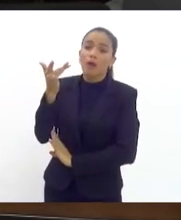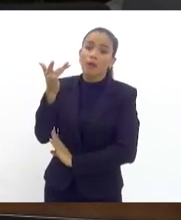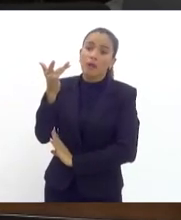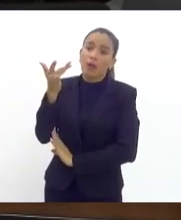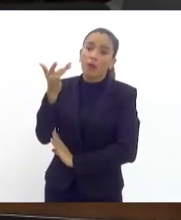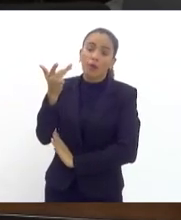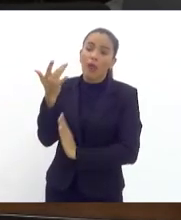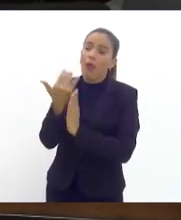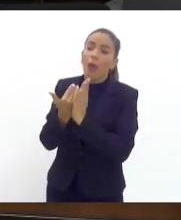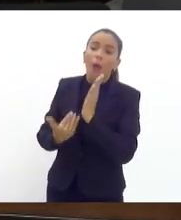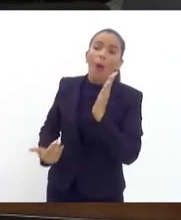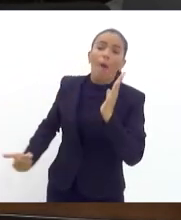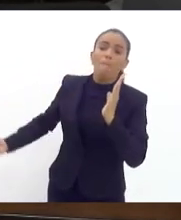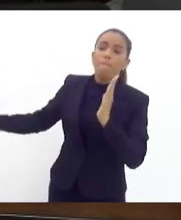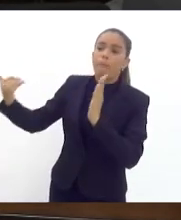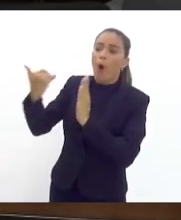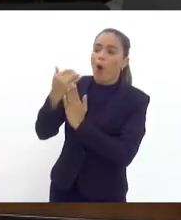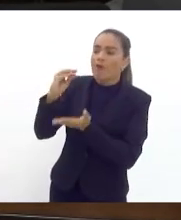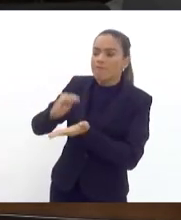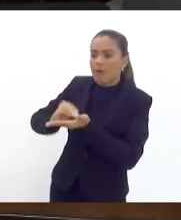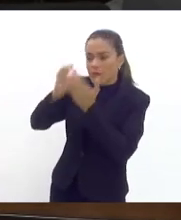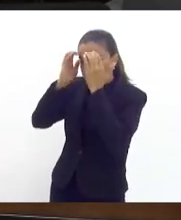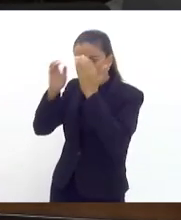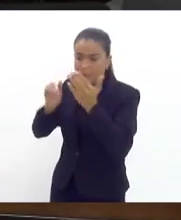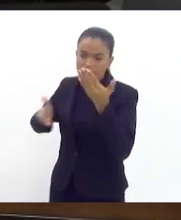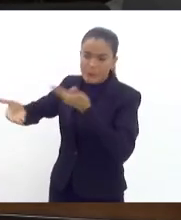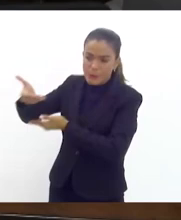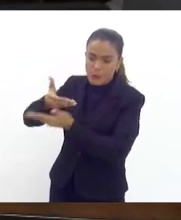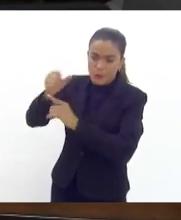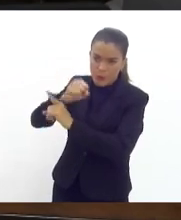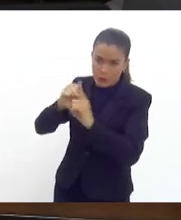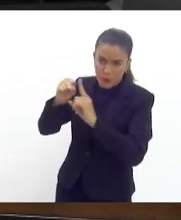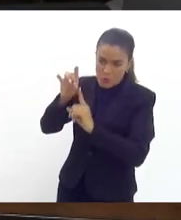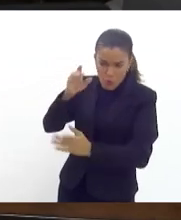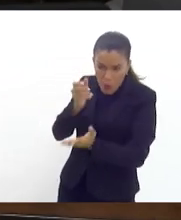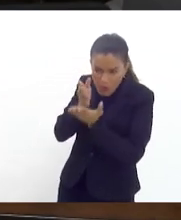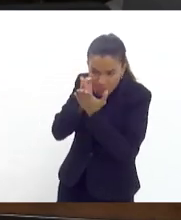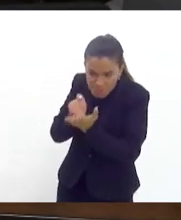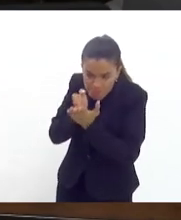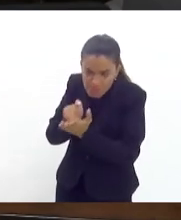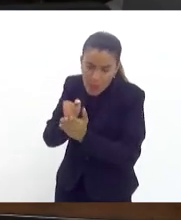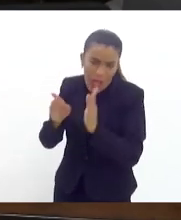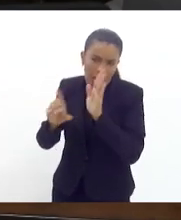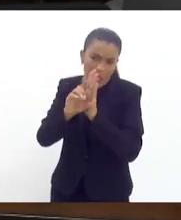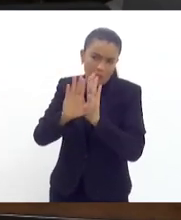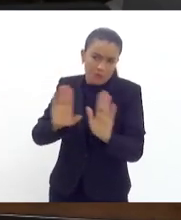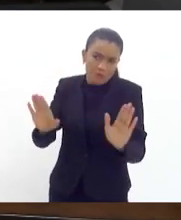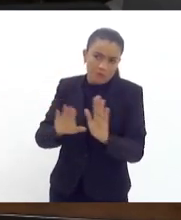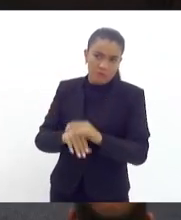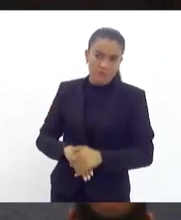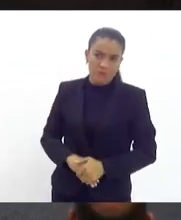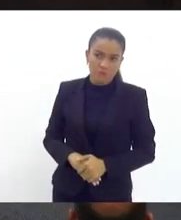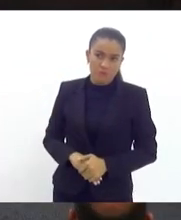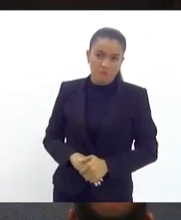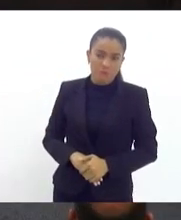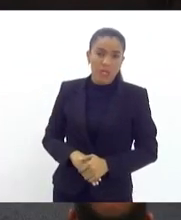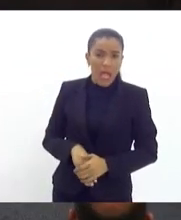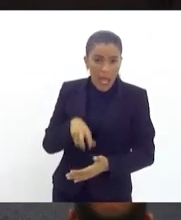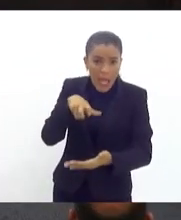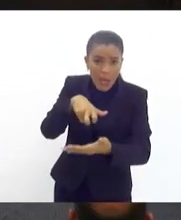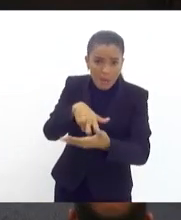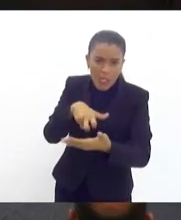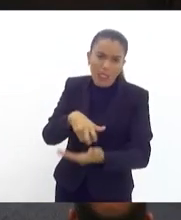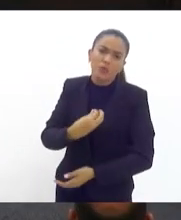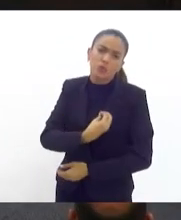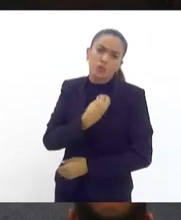a harmonia social só isso é o Rigor da lei as penas já existem